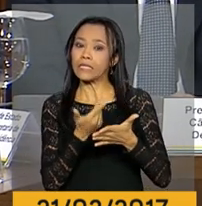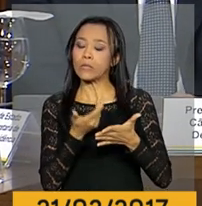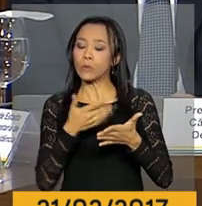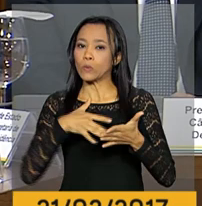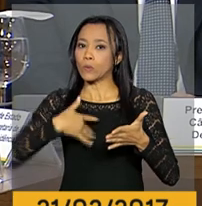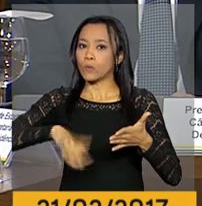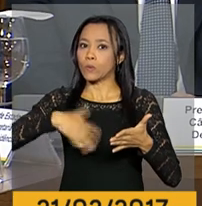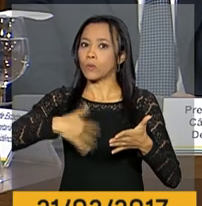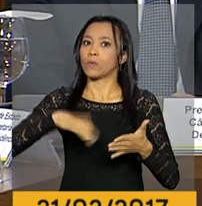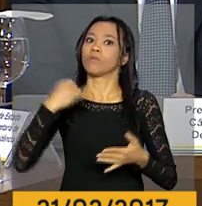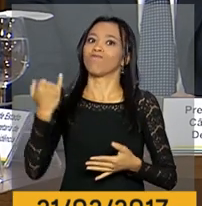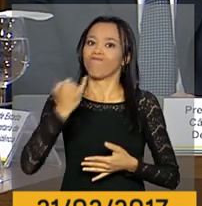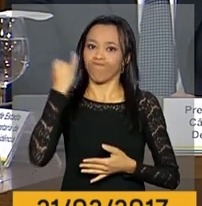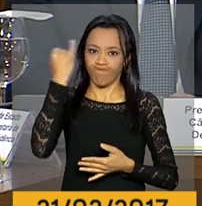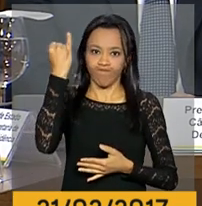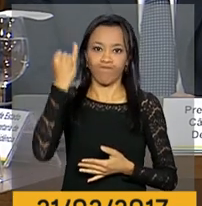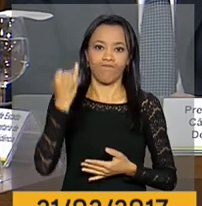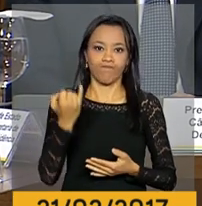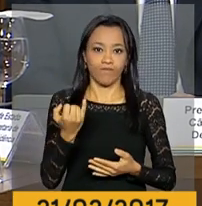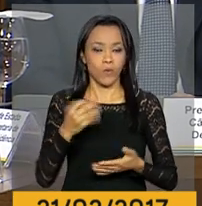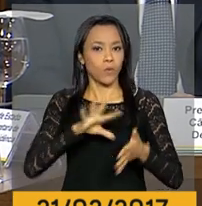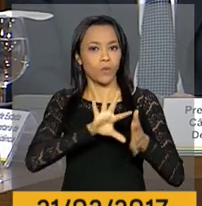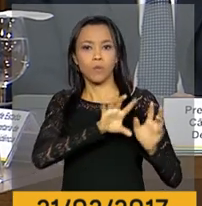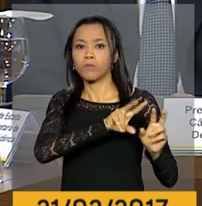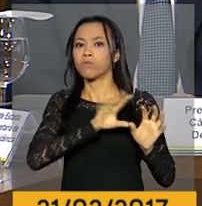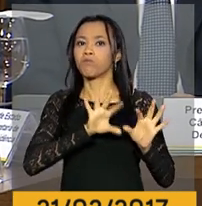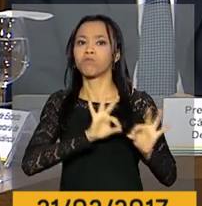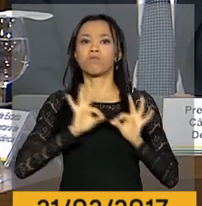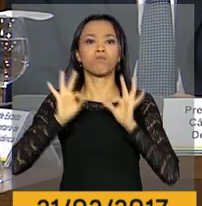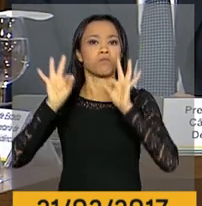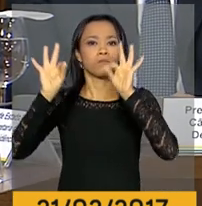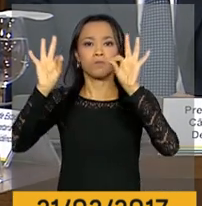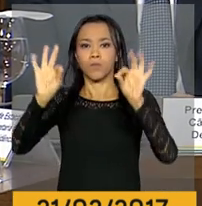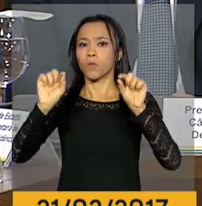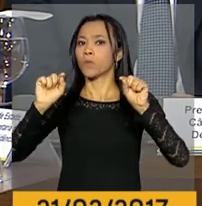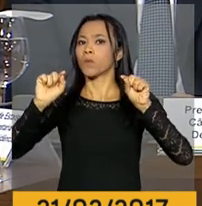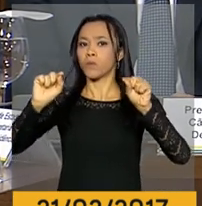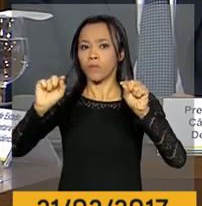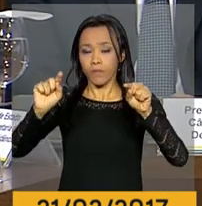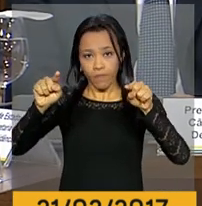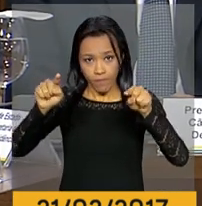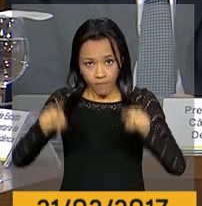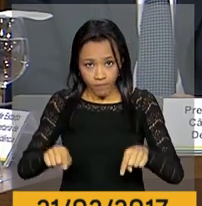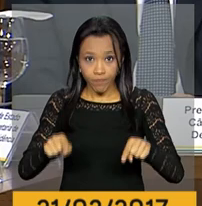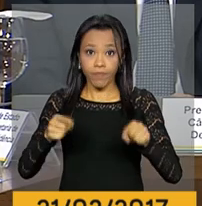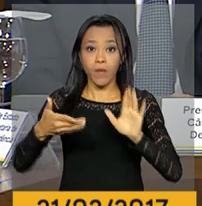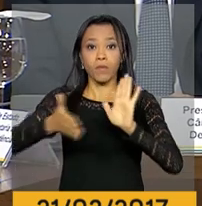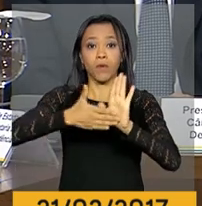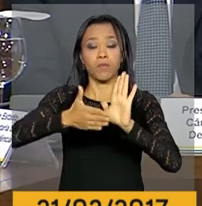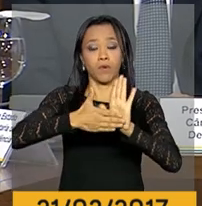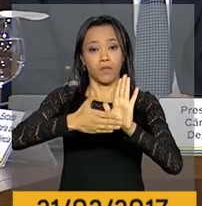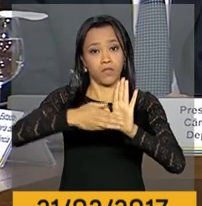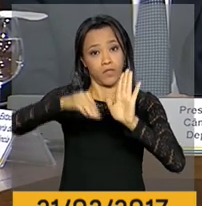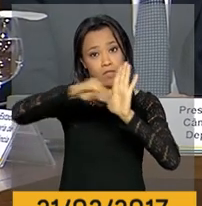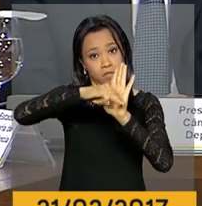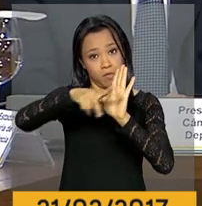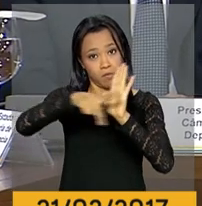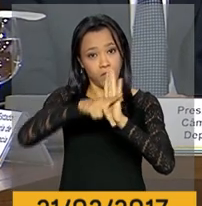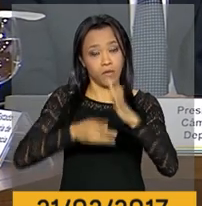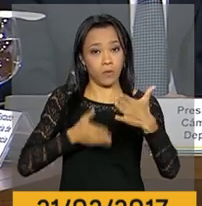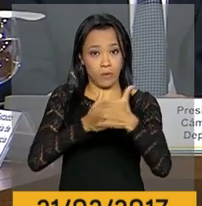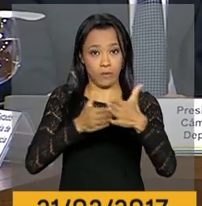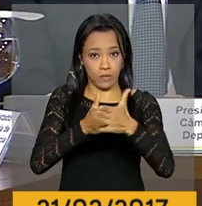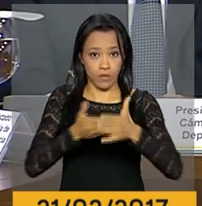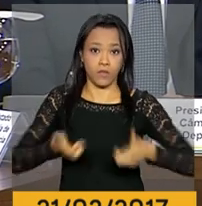relevants entre elas dizendo Óbvio a proposta de emenda constitucional do teto